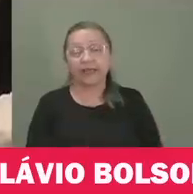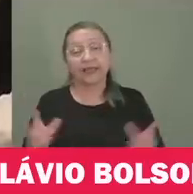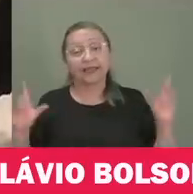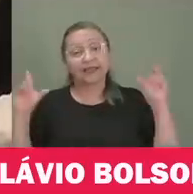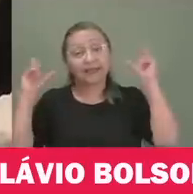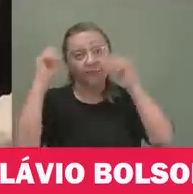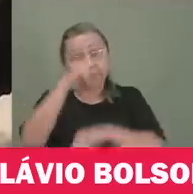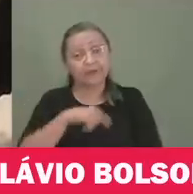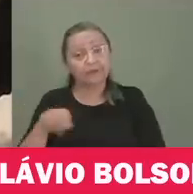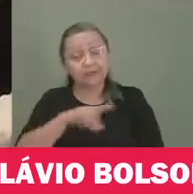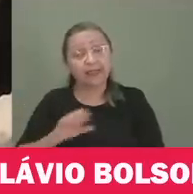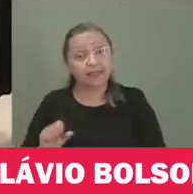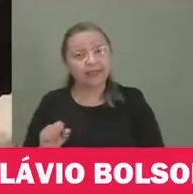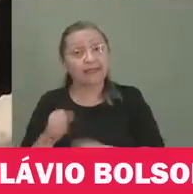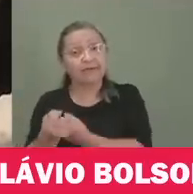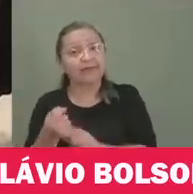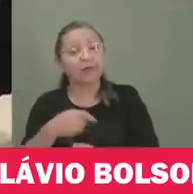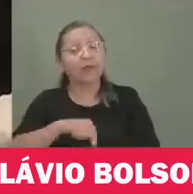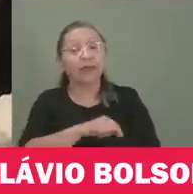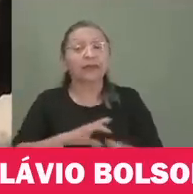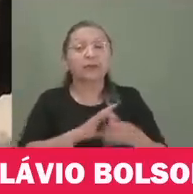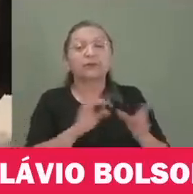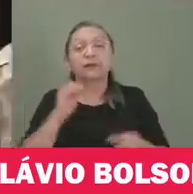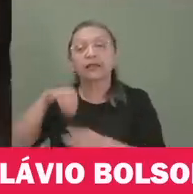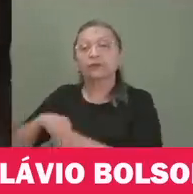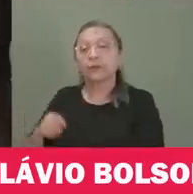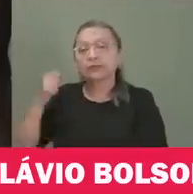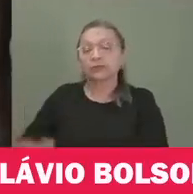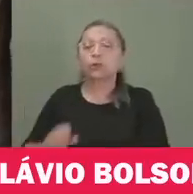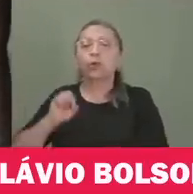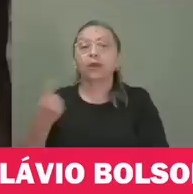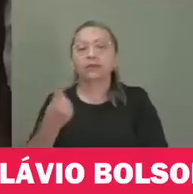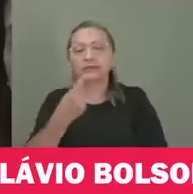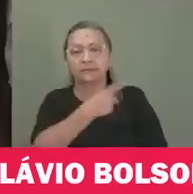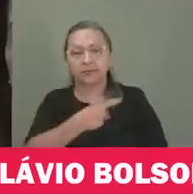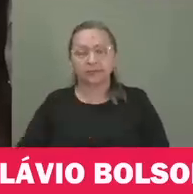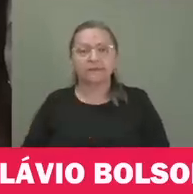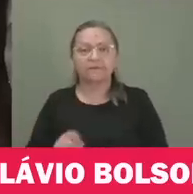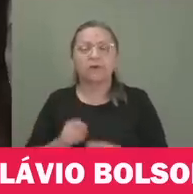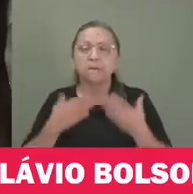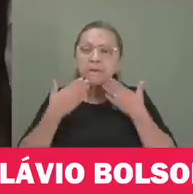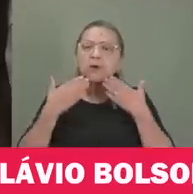você defender uma democracia estando numa ditadura. E o que o ex-presidente fez foi demonstrar para a